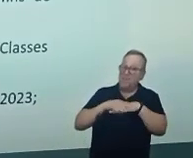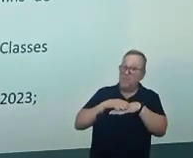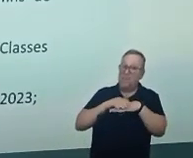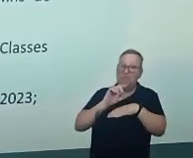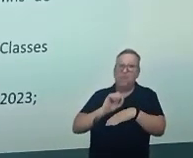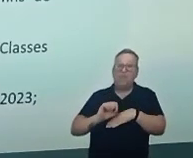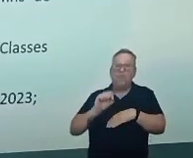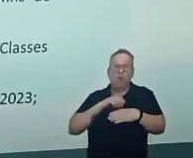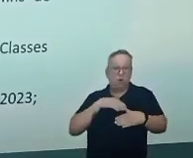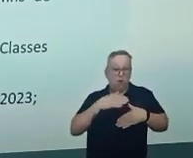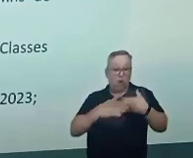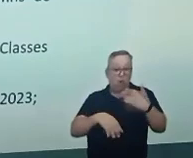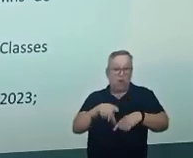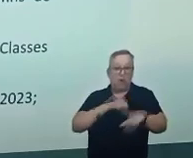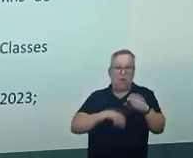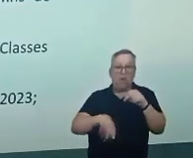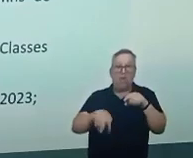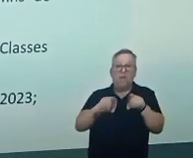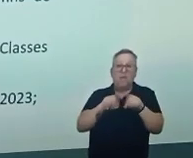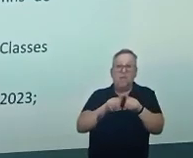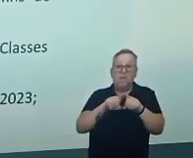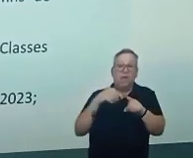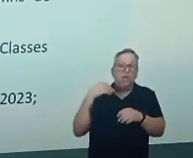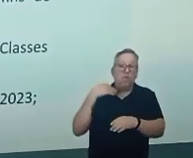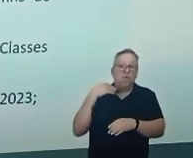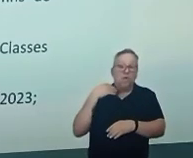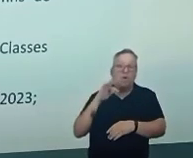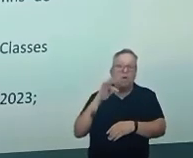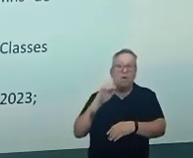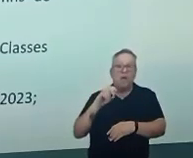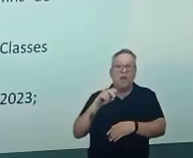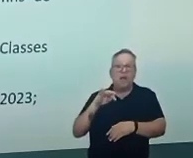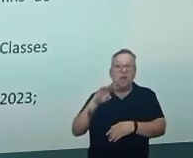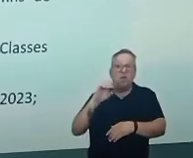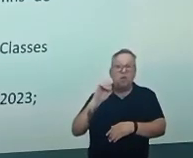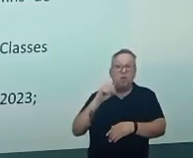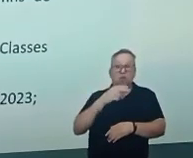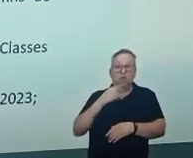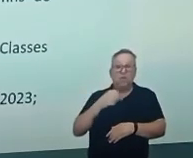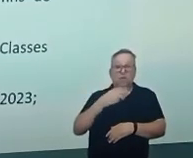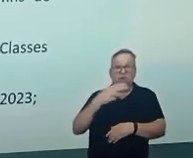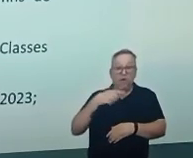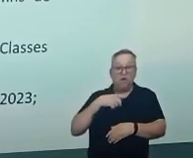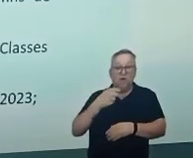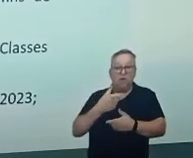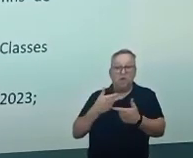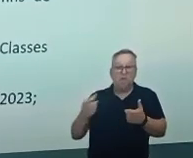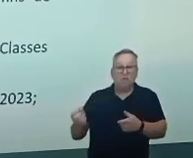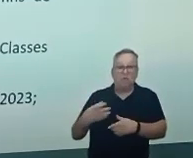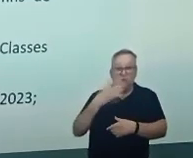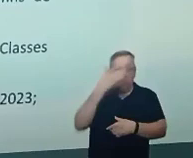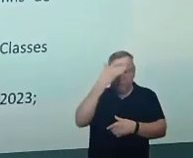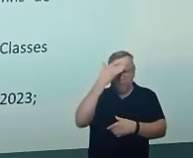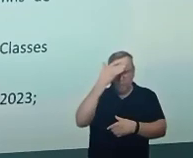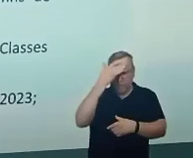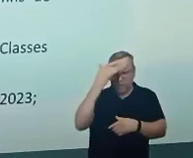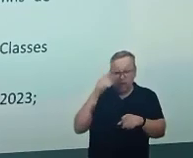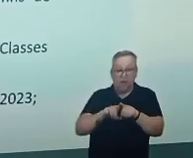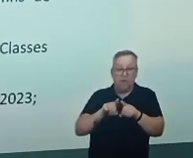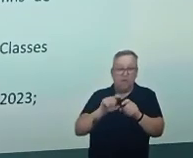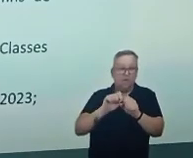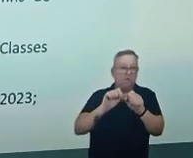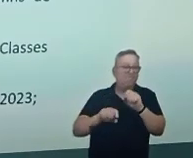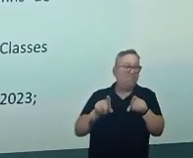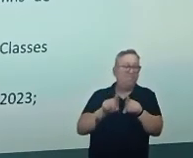o processo seletivo do Banco de Talentos 2023. Esse ano a gente tem algumas novidades para anunciar para vocês, que vai